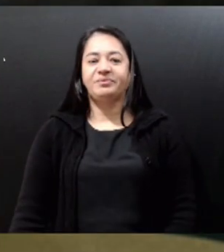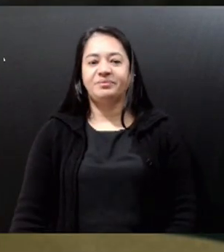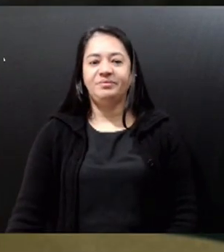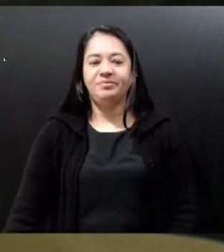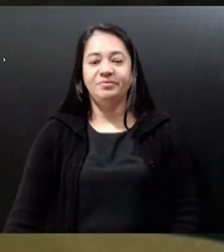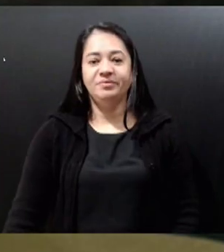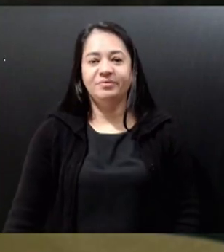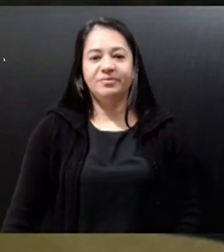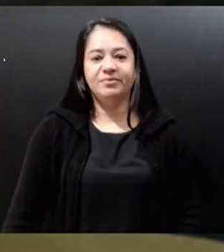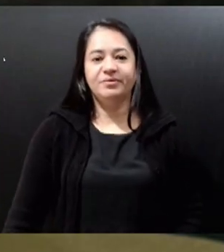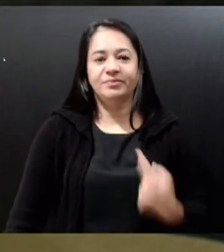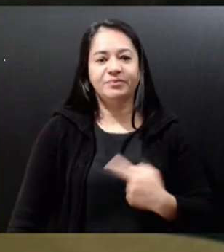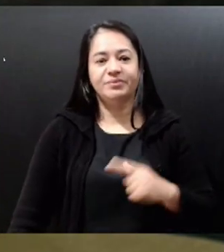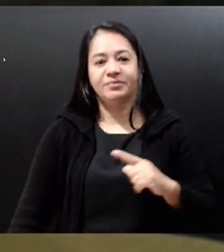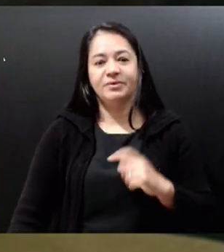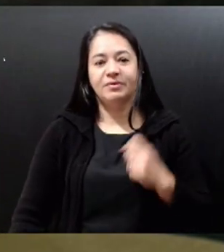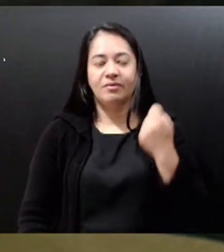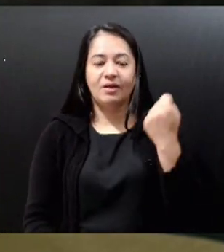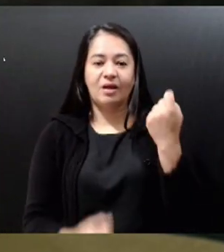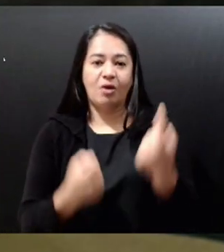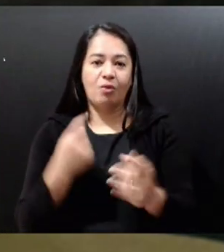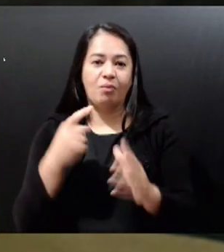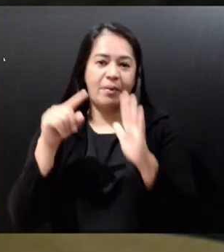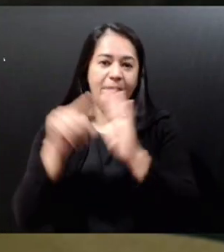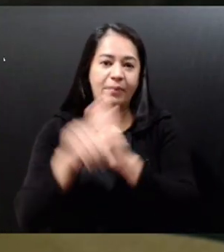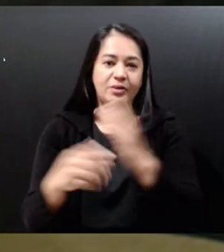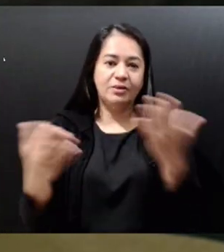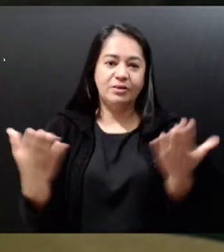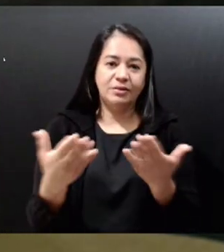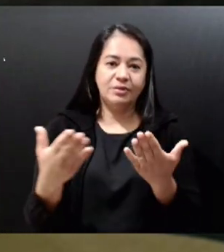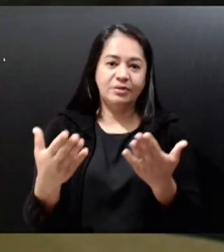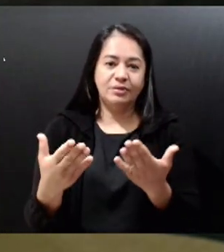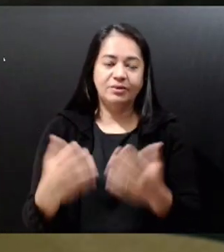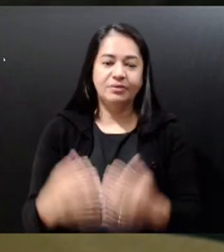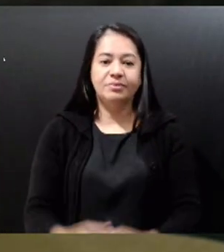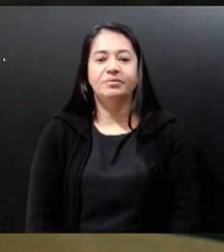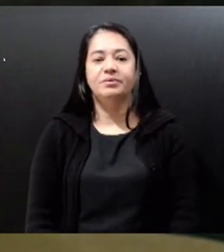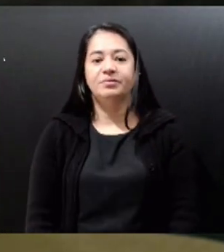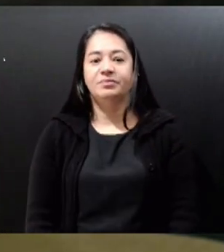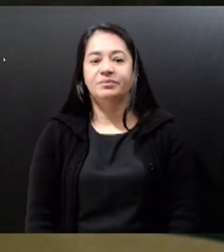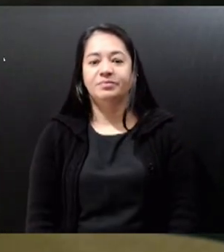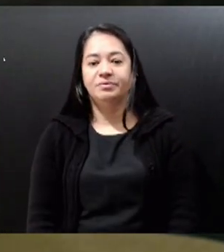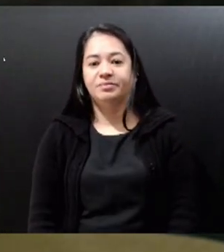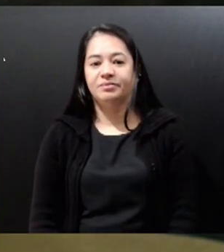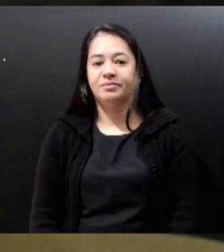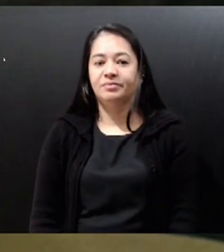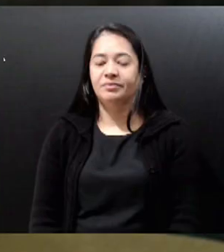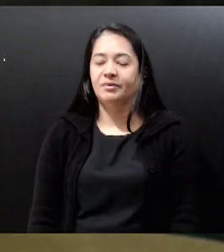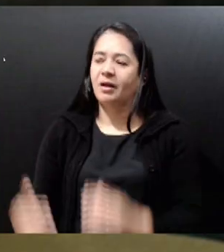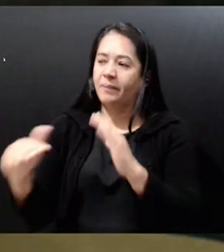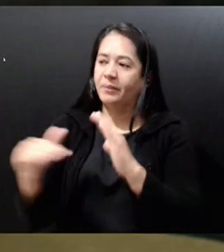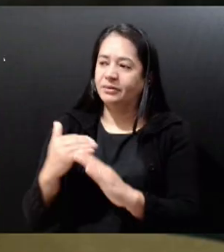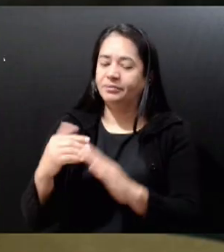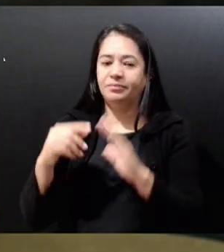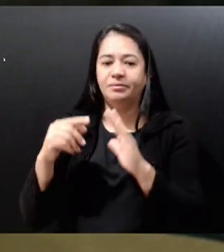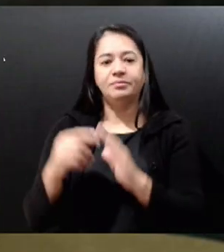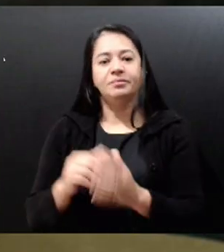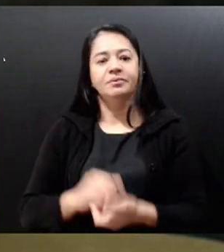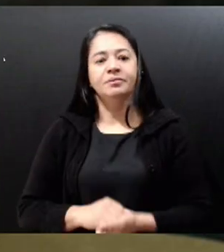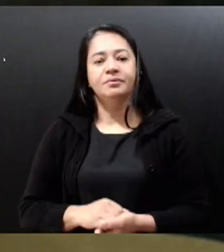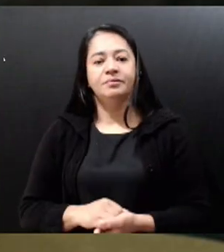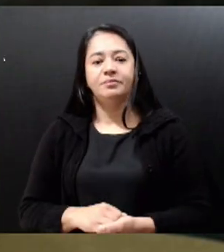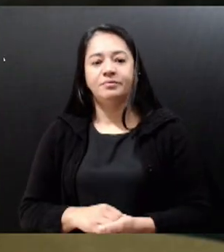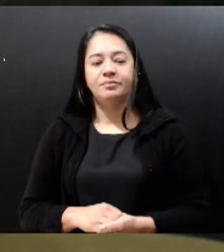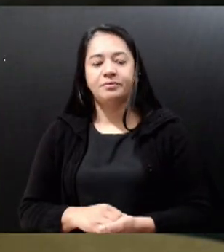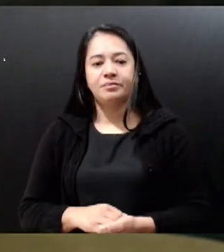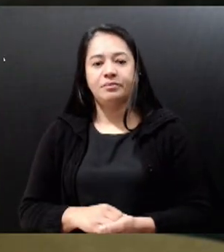algumas perguntas, agora 8h53 minutinhos. Vamos lá então, produção, pode mandar para a gente, por gentileza? Quem é que está com a gente?